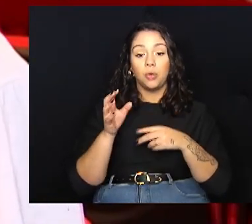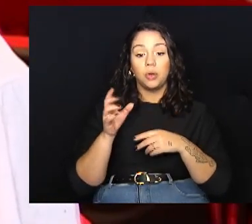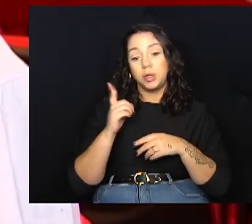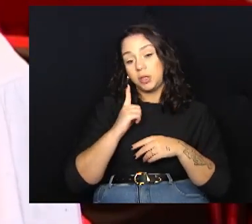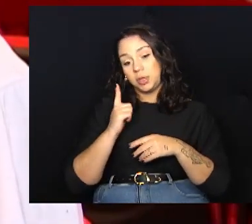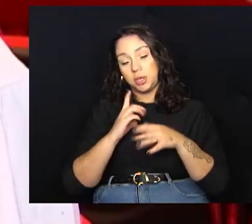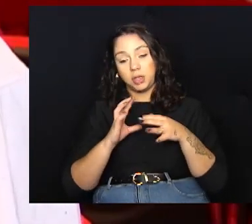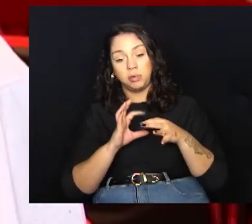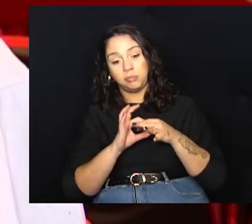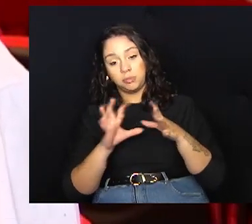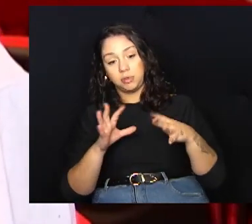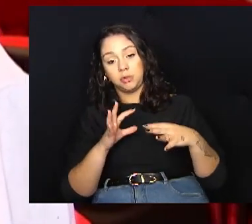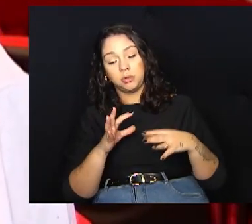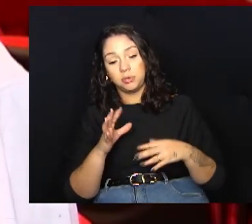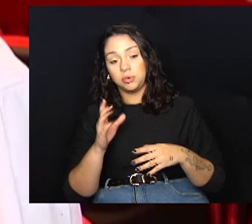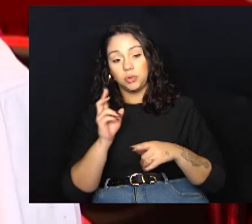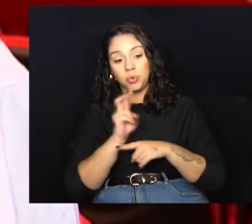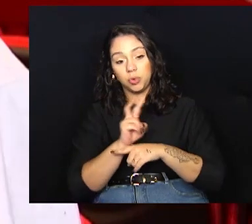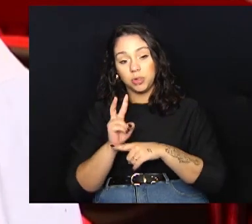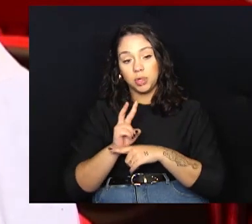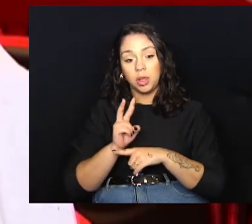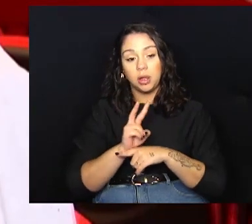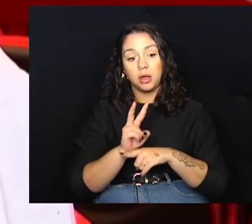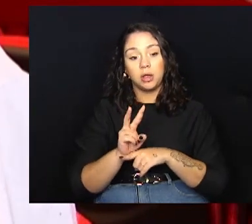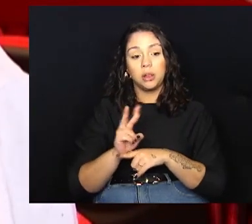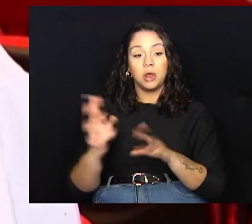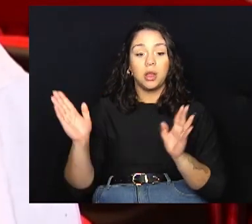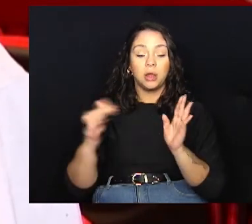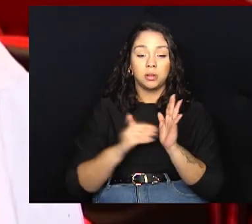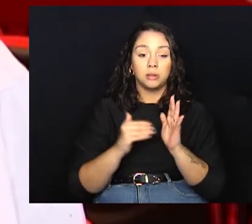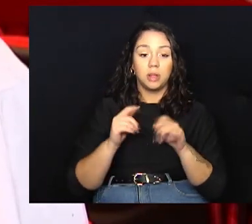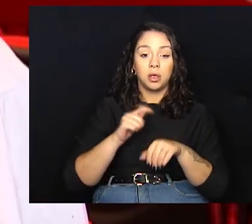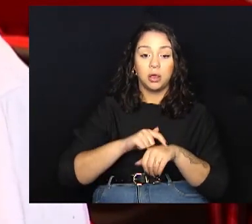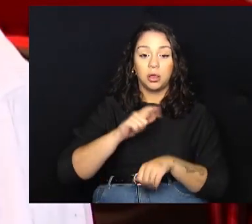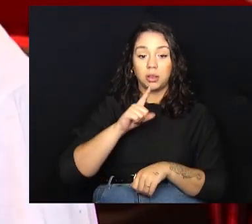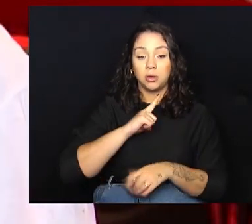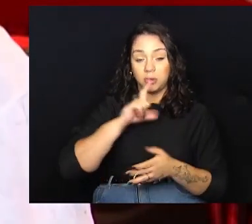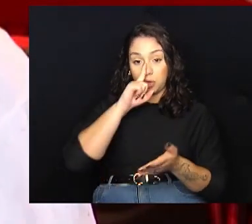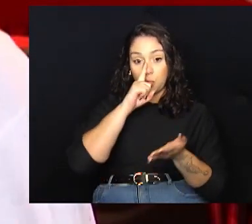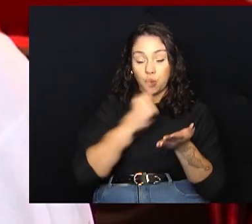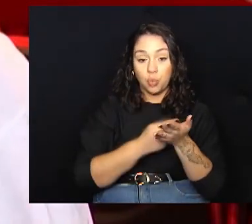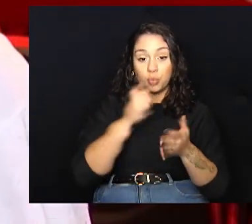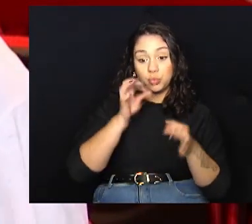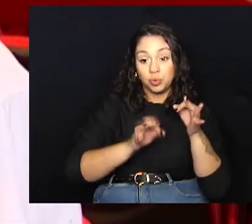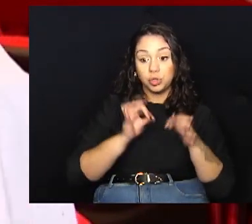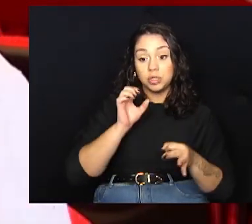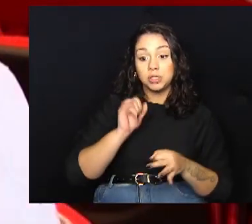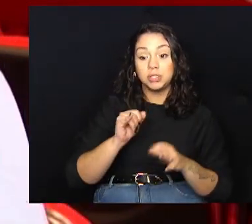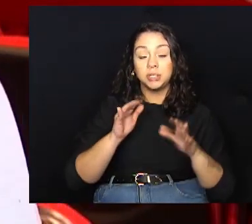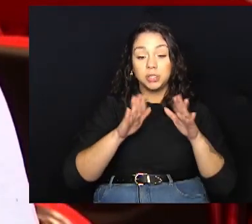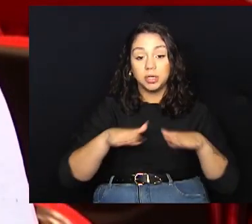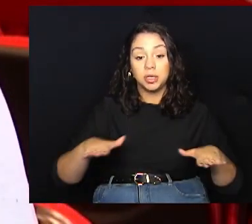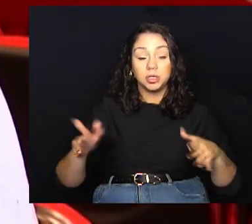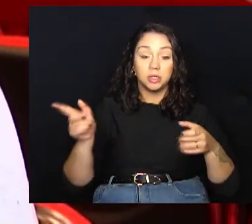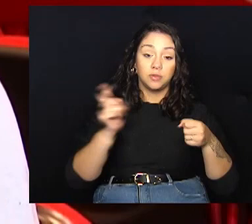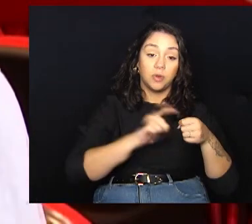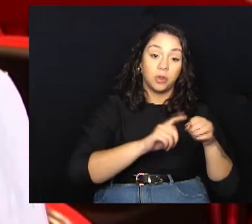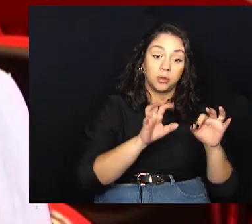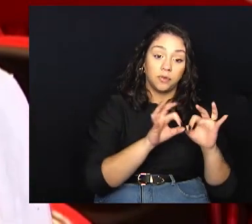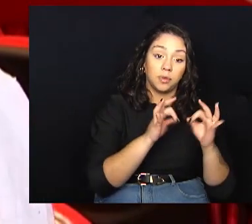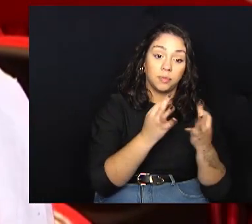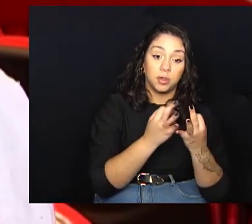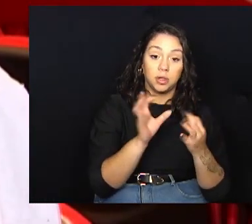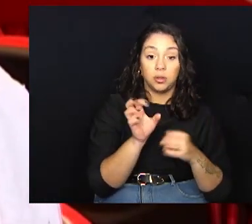se dispõe a cuidar e proteger até que haja uma decisão judicial se essas crianças vai voltar para família dela